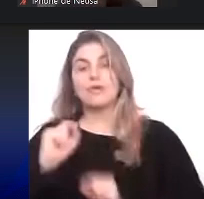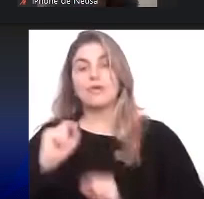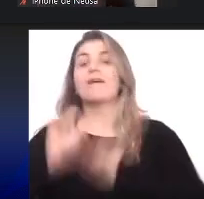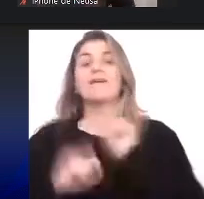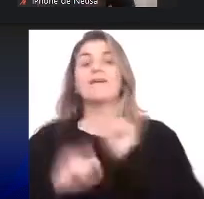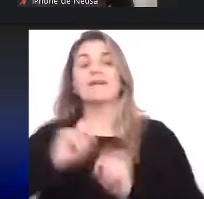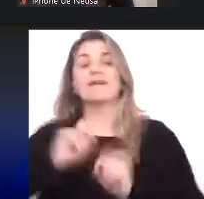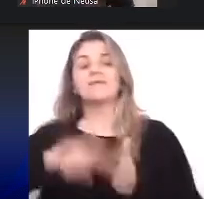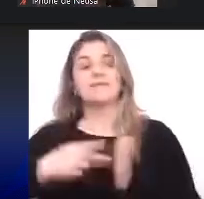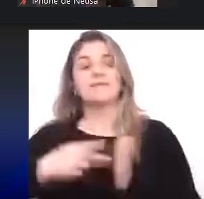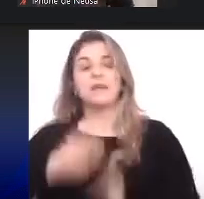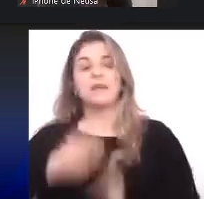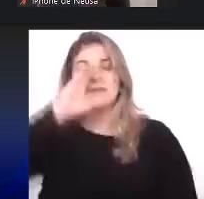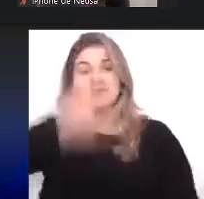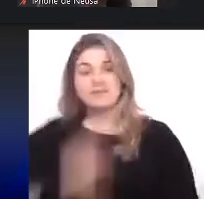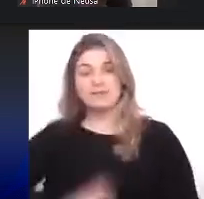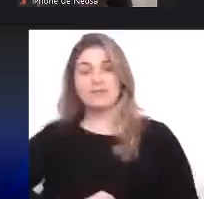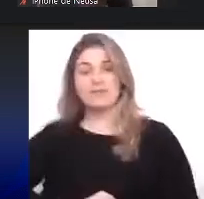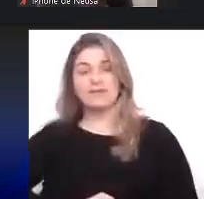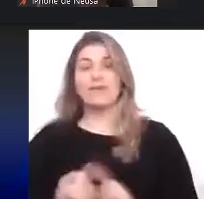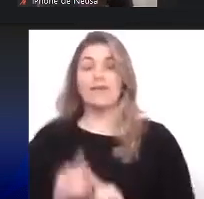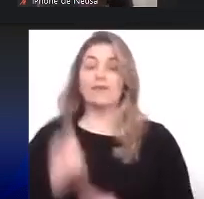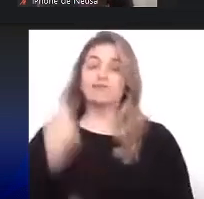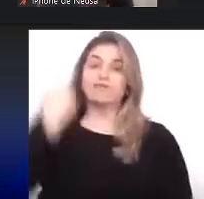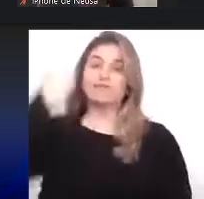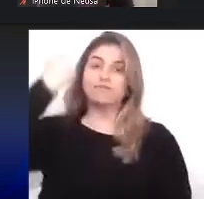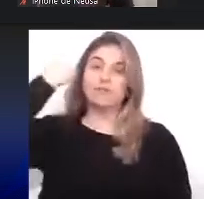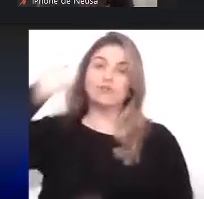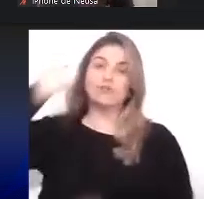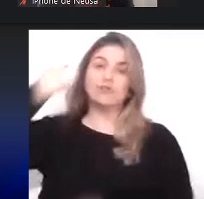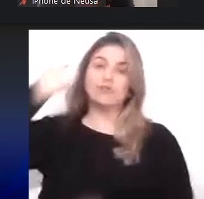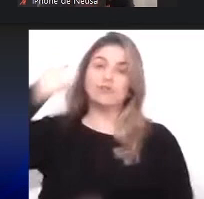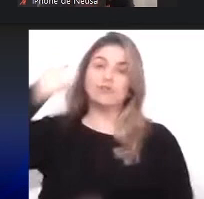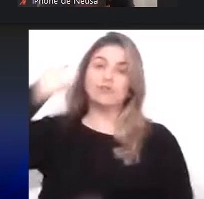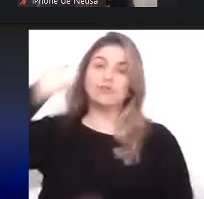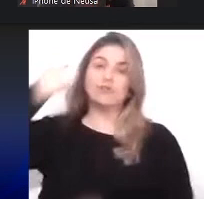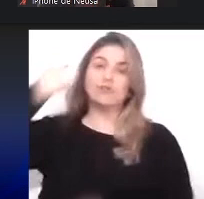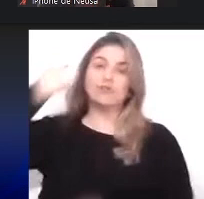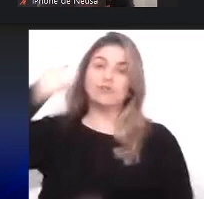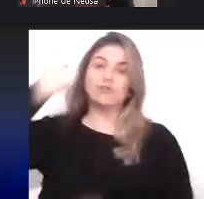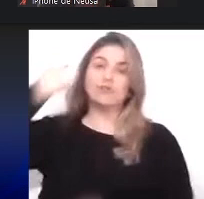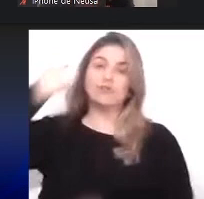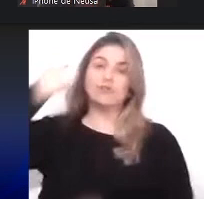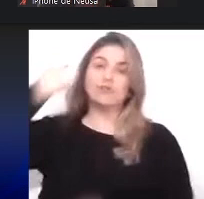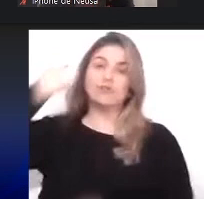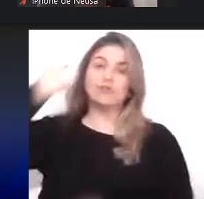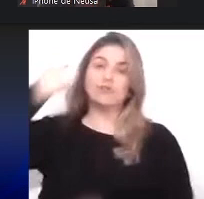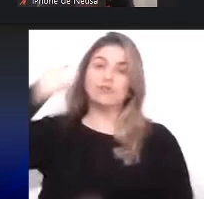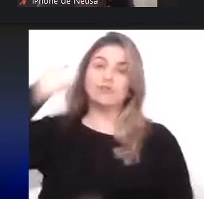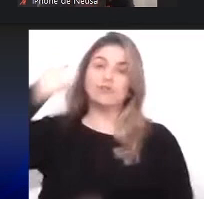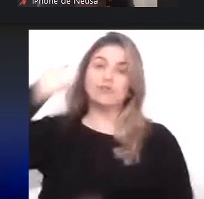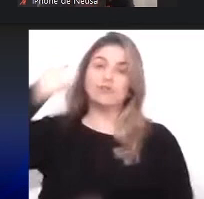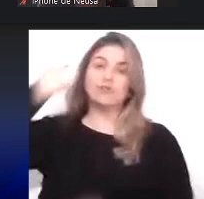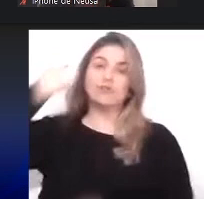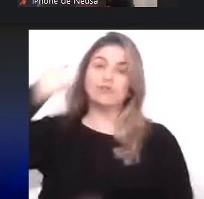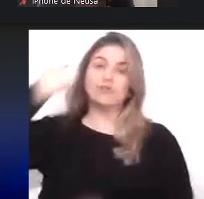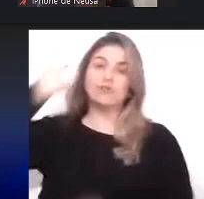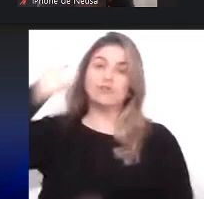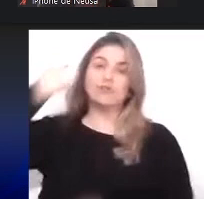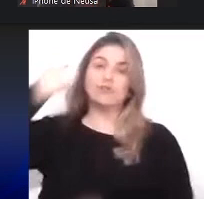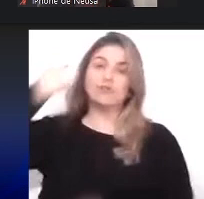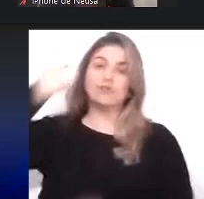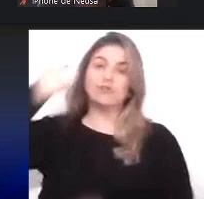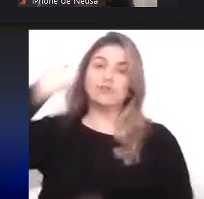efetivamente é possível a manutenção da inclusão cidadã daquele